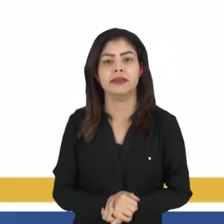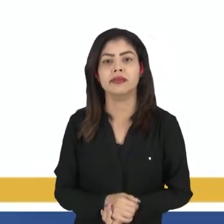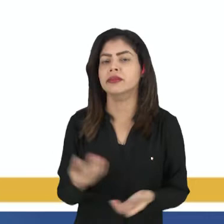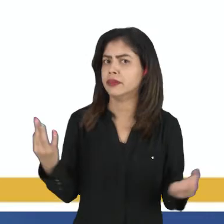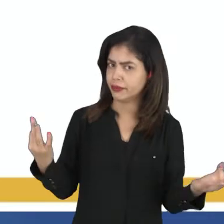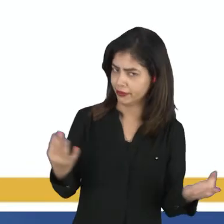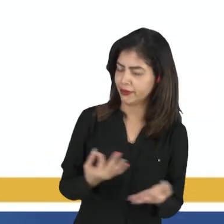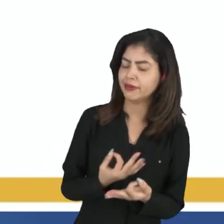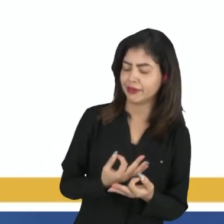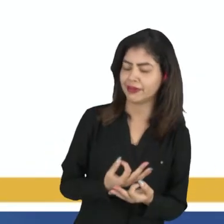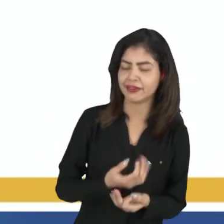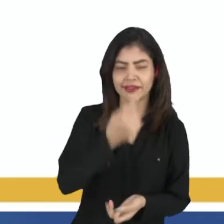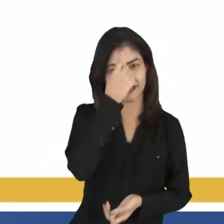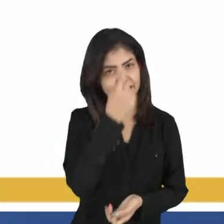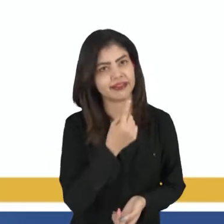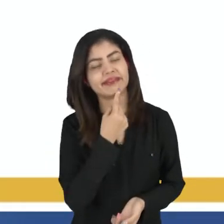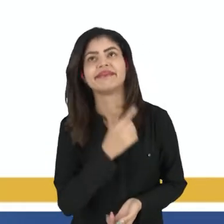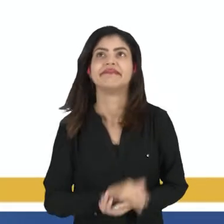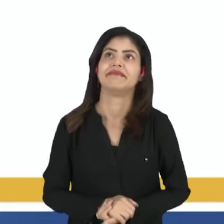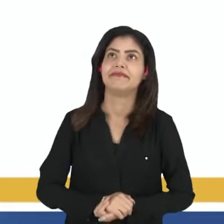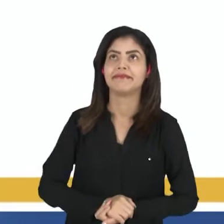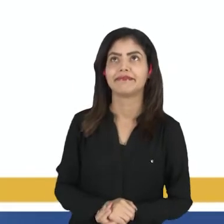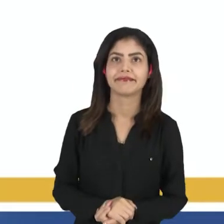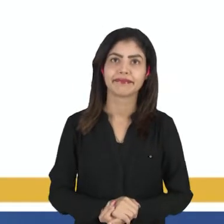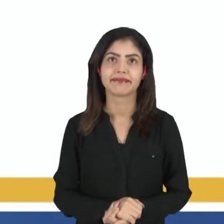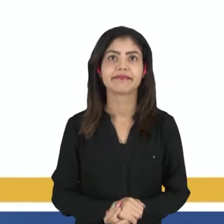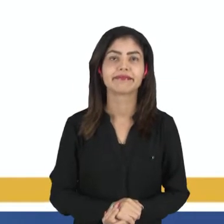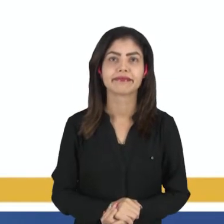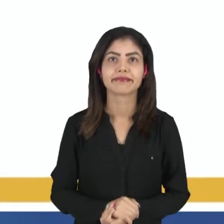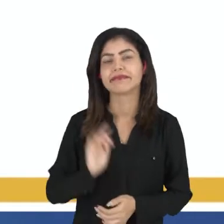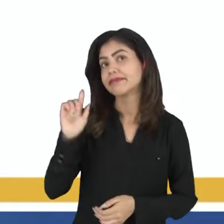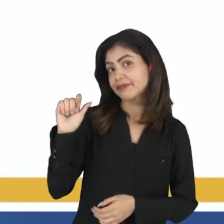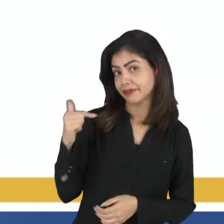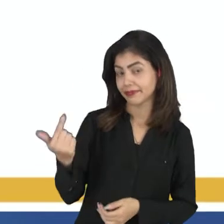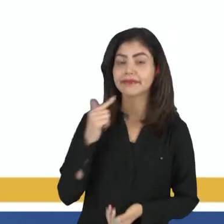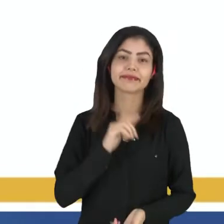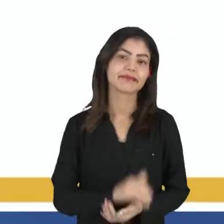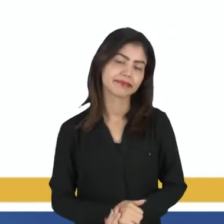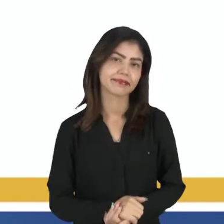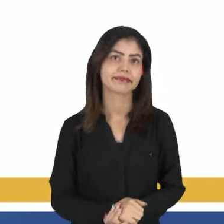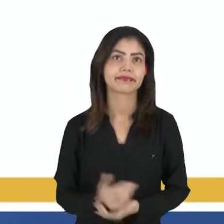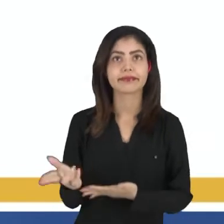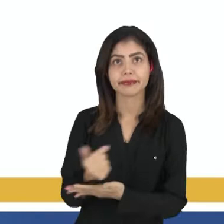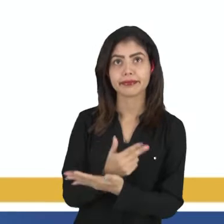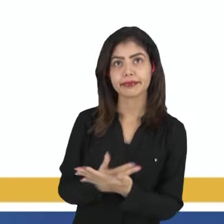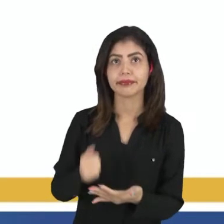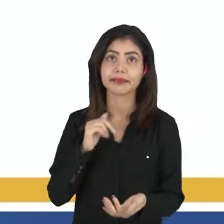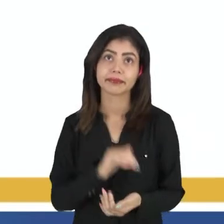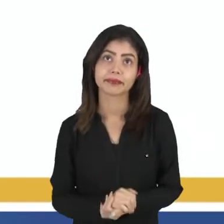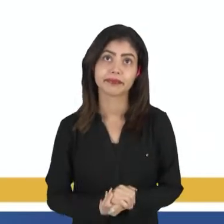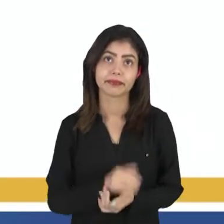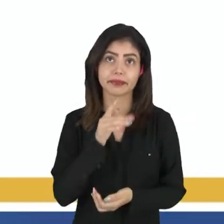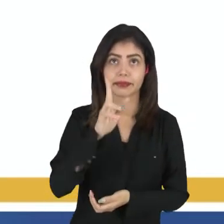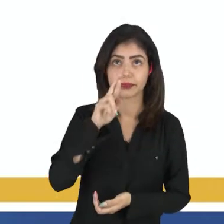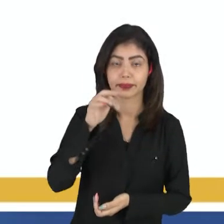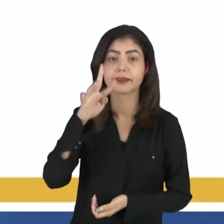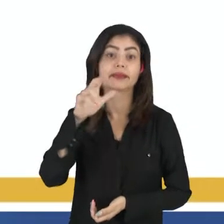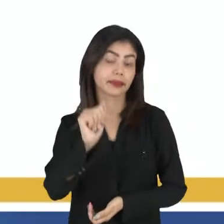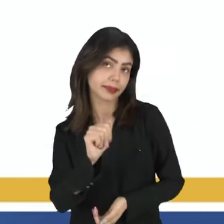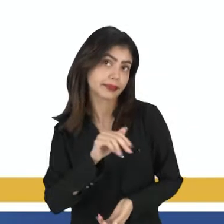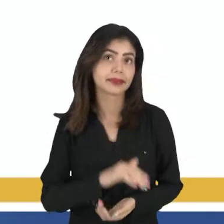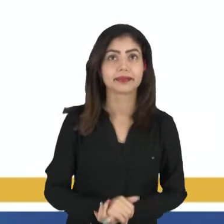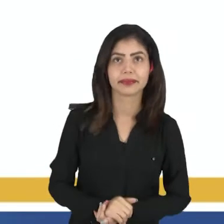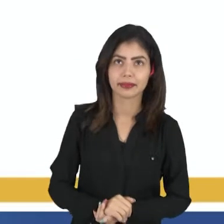que perfeito, essa imagem. A próxima arte digital que nós vamos conhecer é a arte